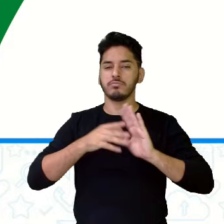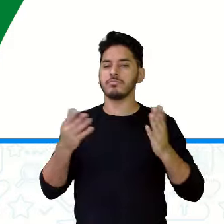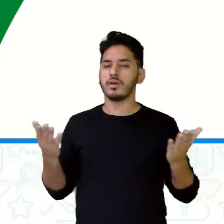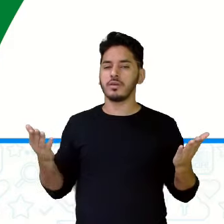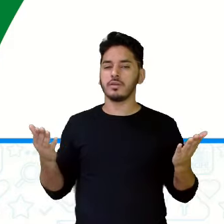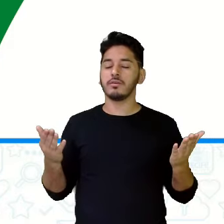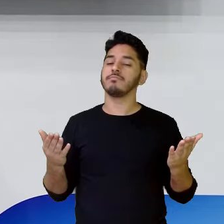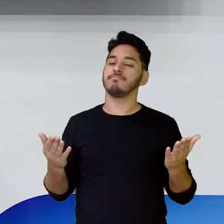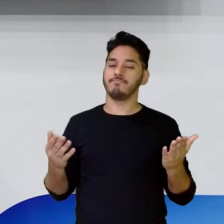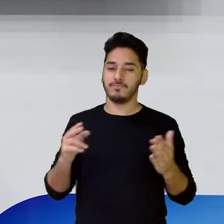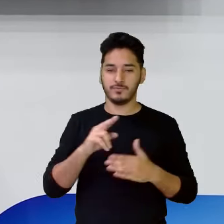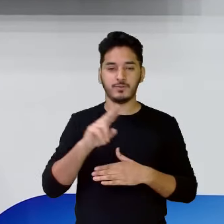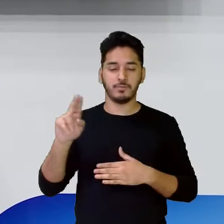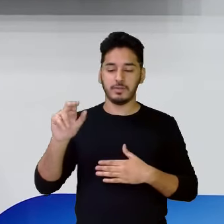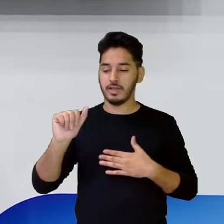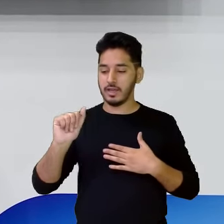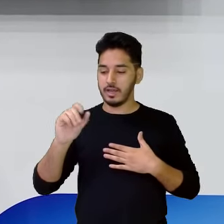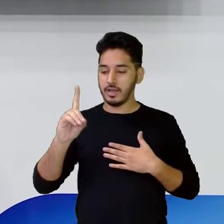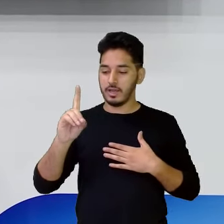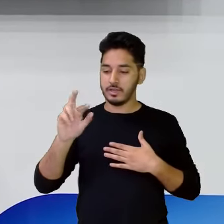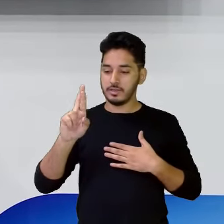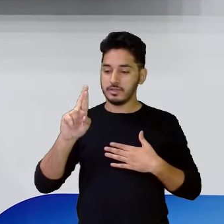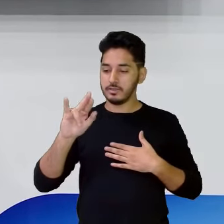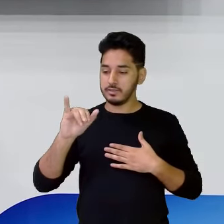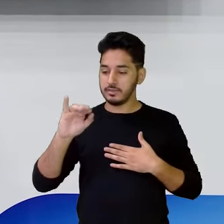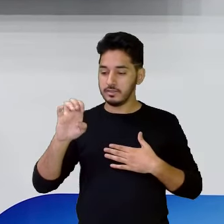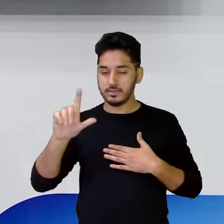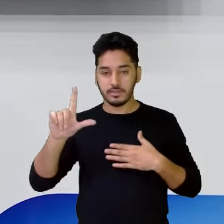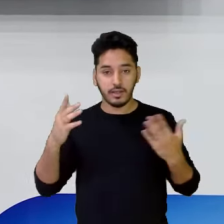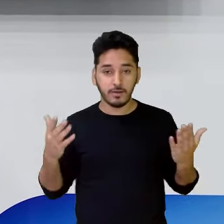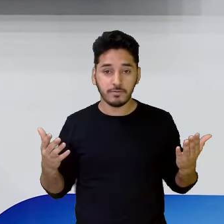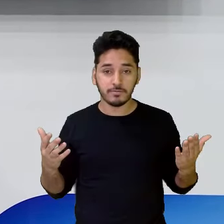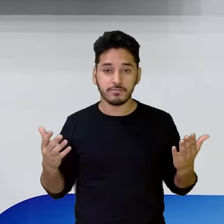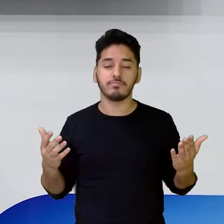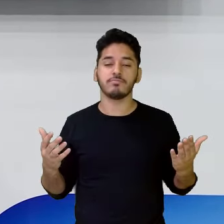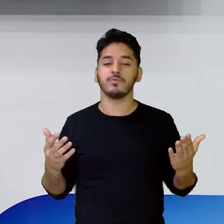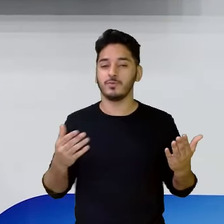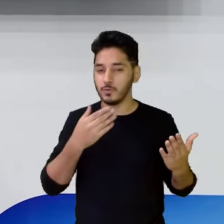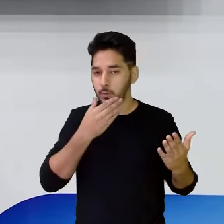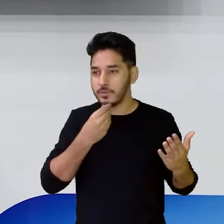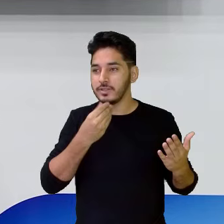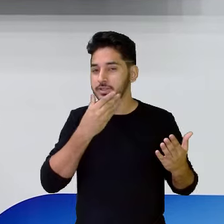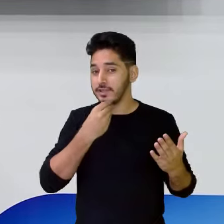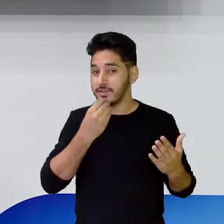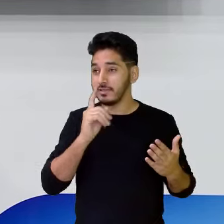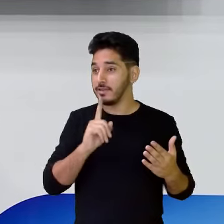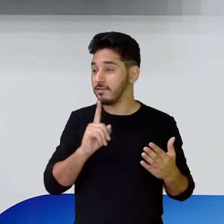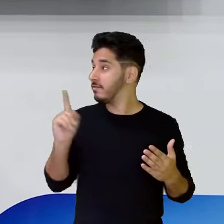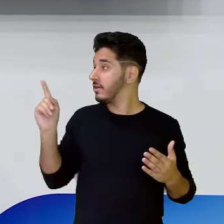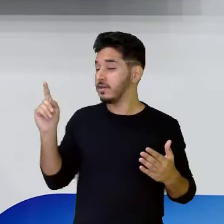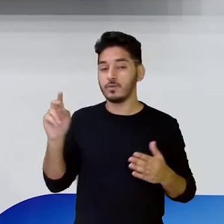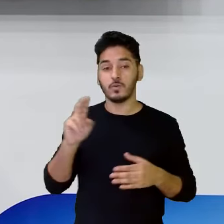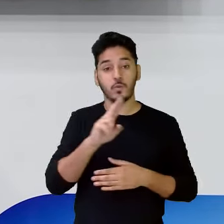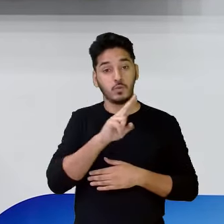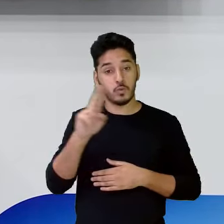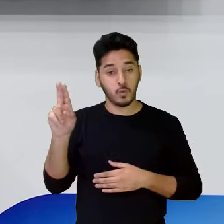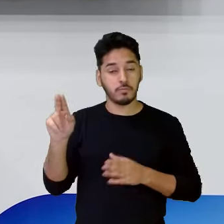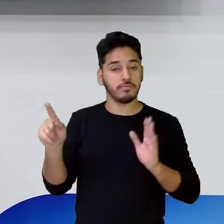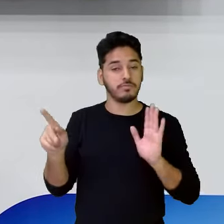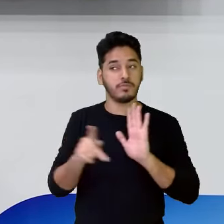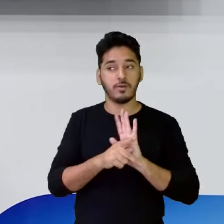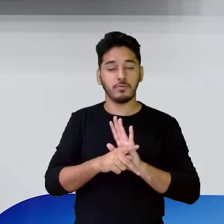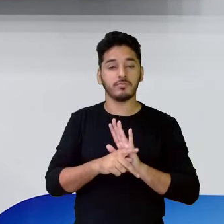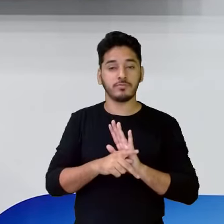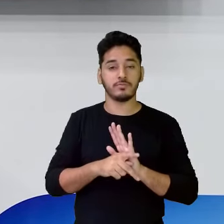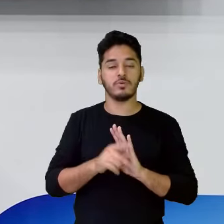Adriel é o nome aí do nosso estudante, do nosso menino que está aparecendo aí. O nome dele aí, os